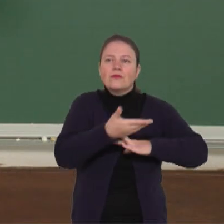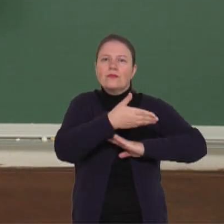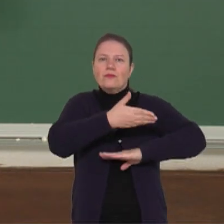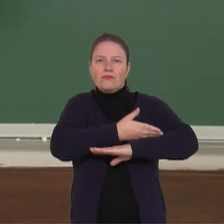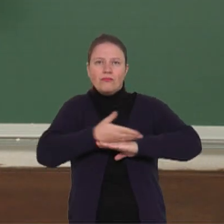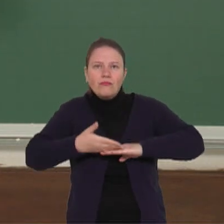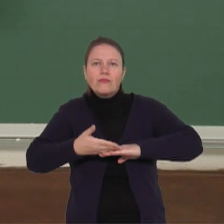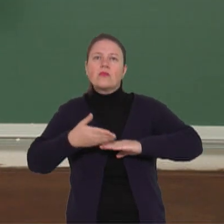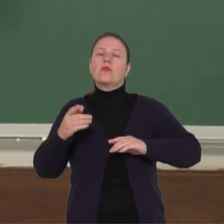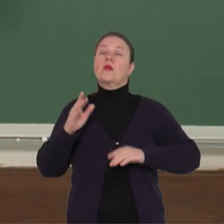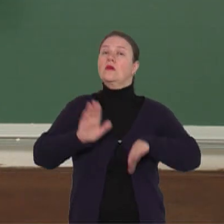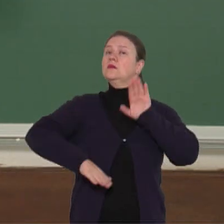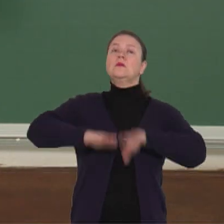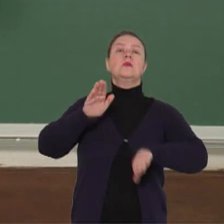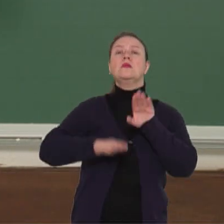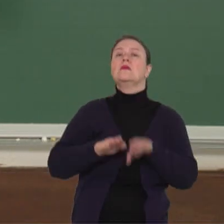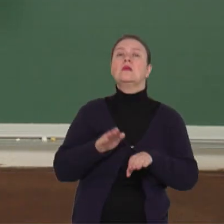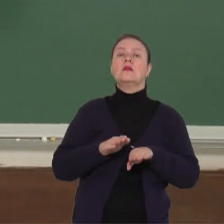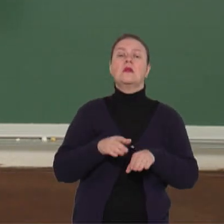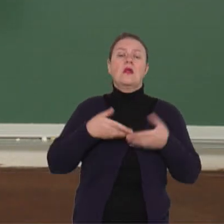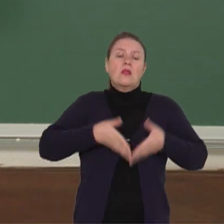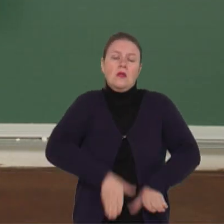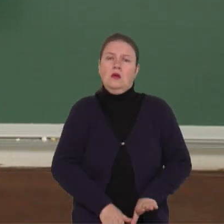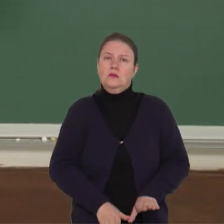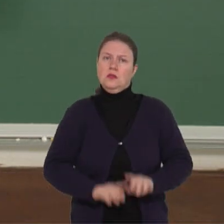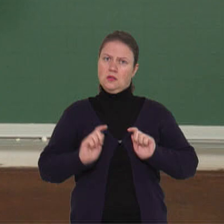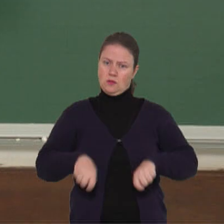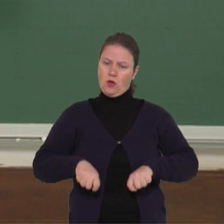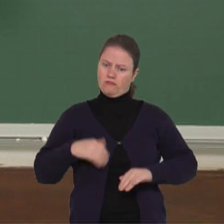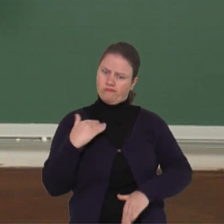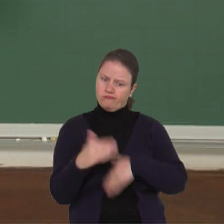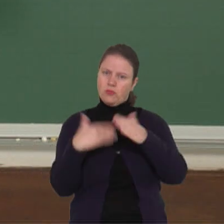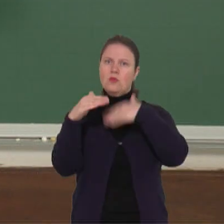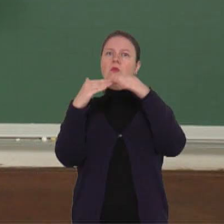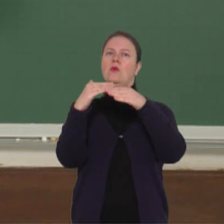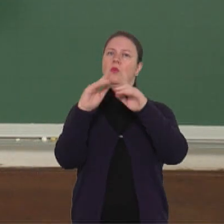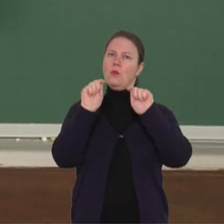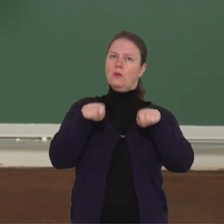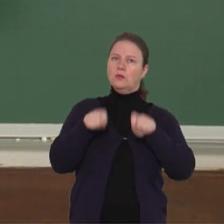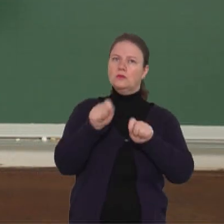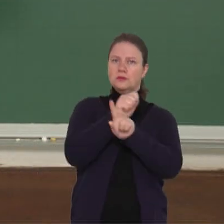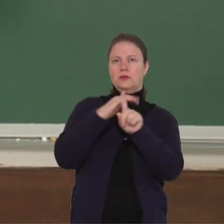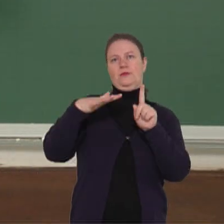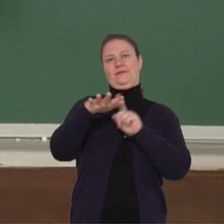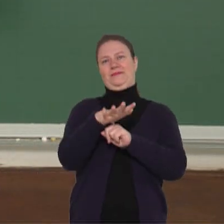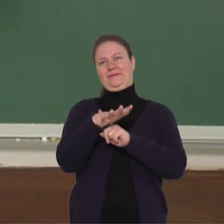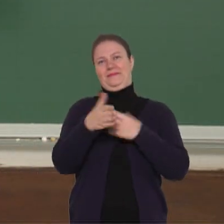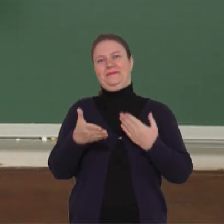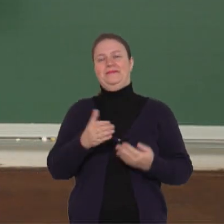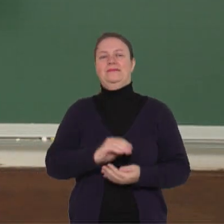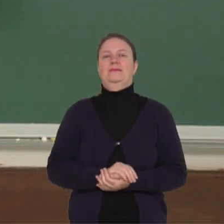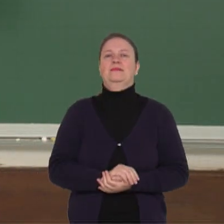classe social em que elas nascem, elas podem ascender socialmente. Então, a gente tem mobilidade social. tá?